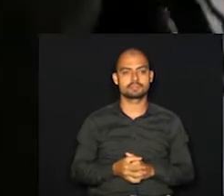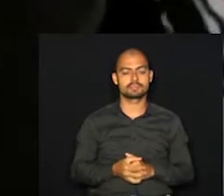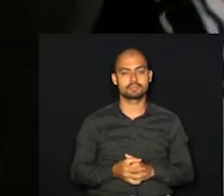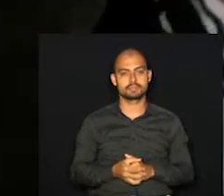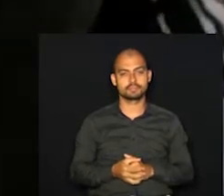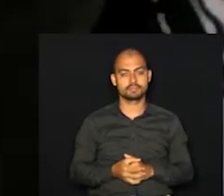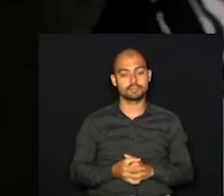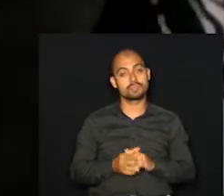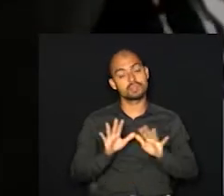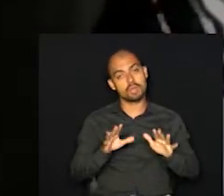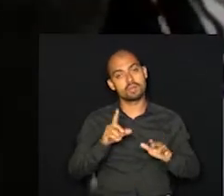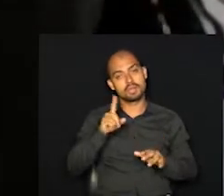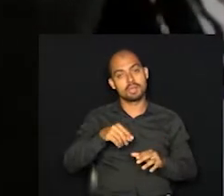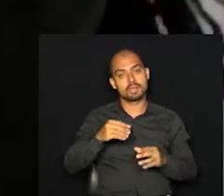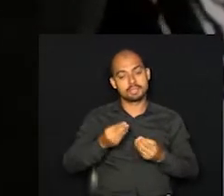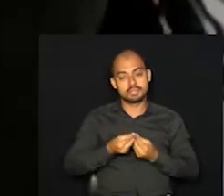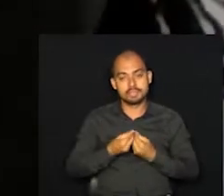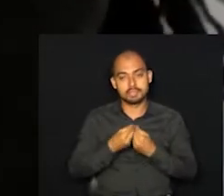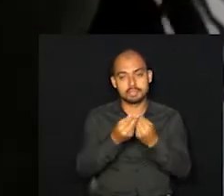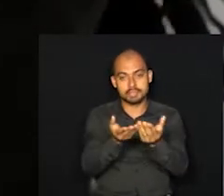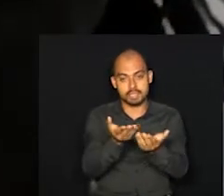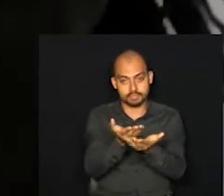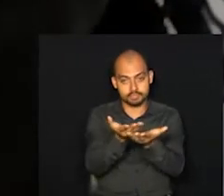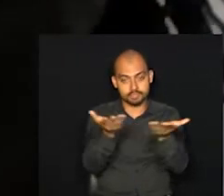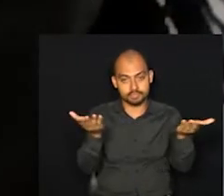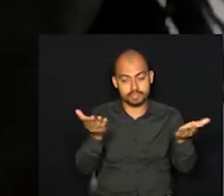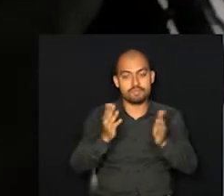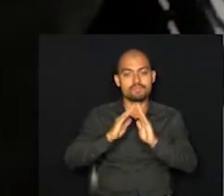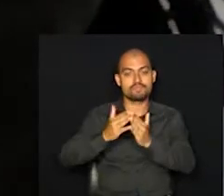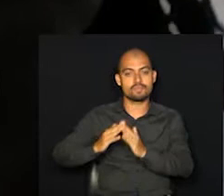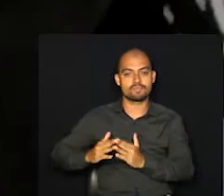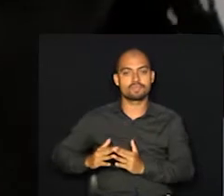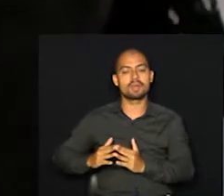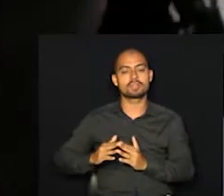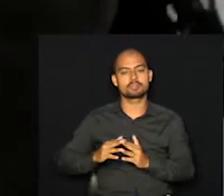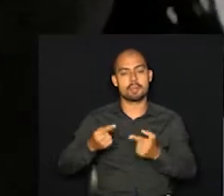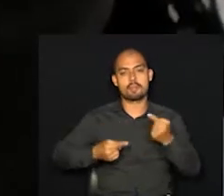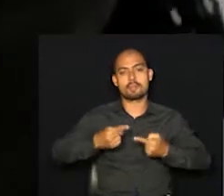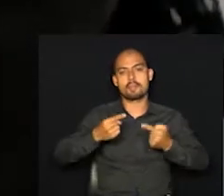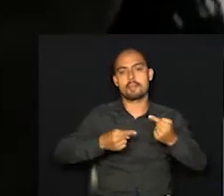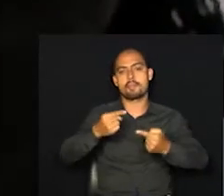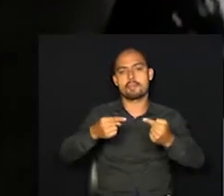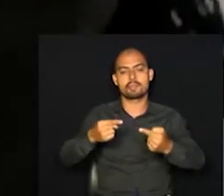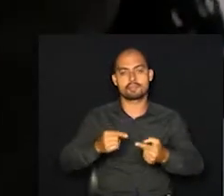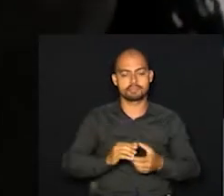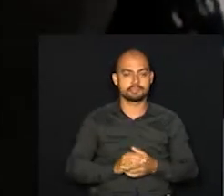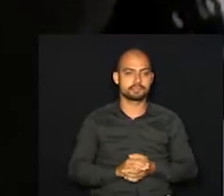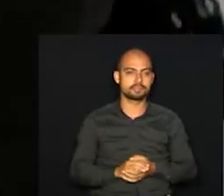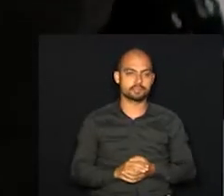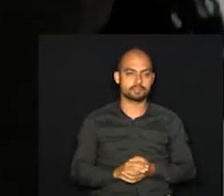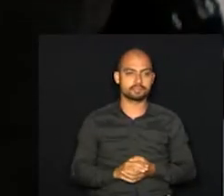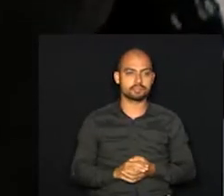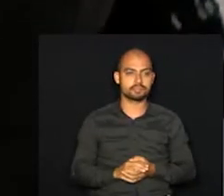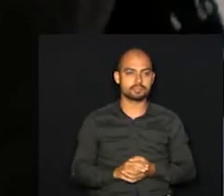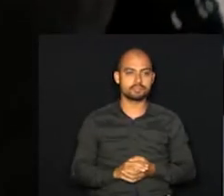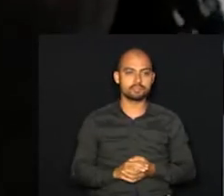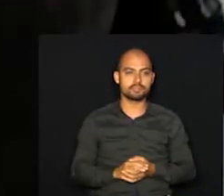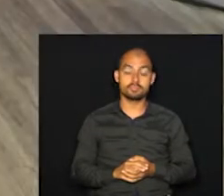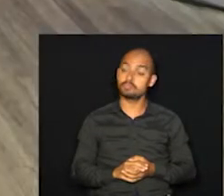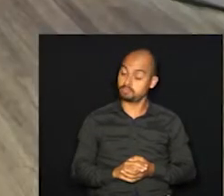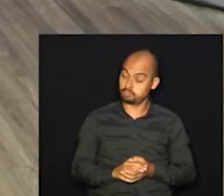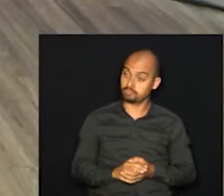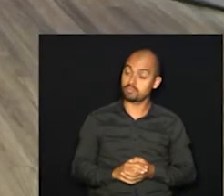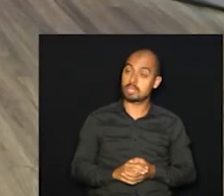levar para bem, para as periferias essas discussões. É o caminho, sim, que a gente tem. E é um debate